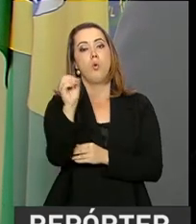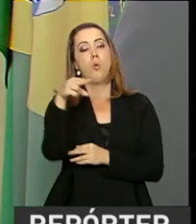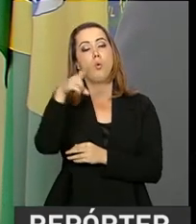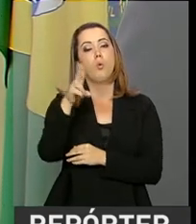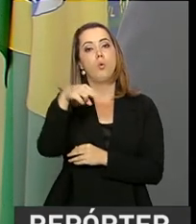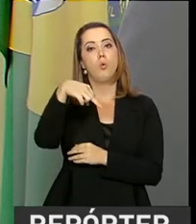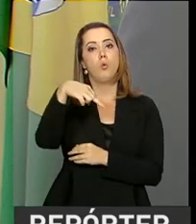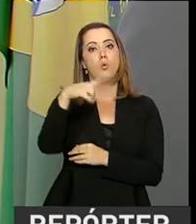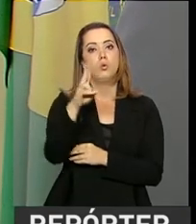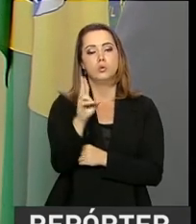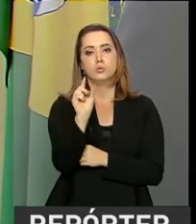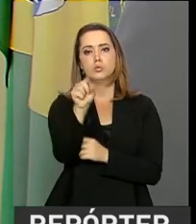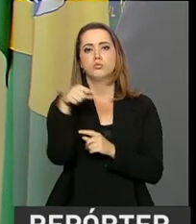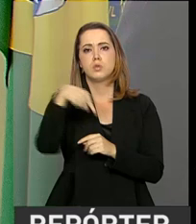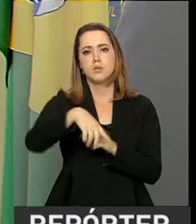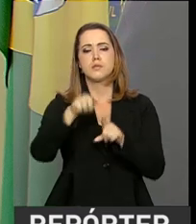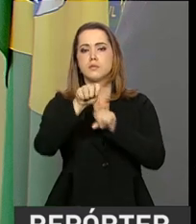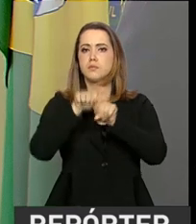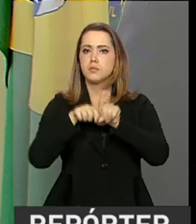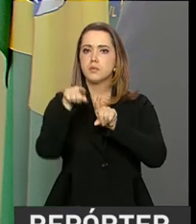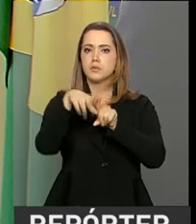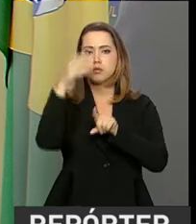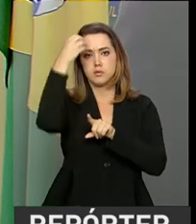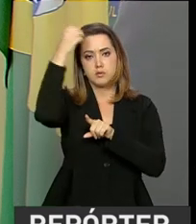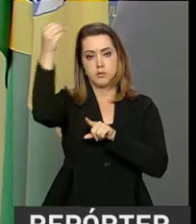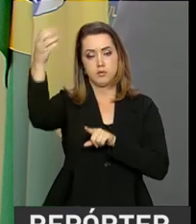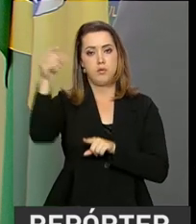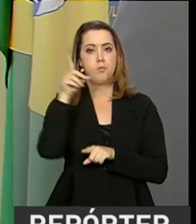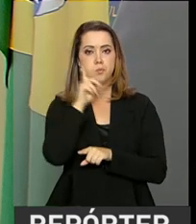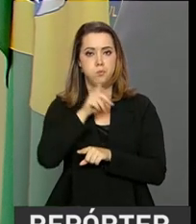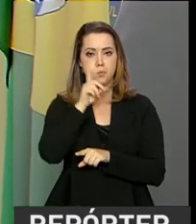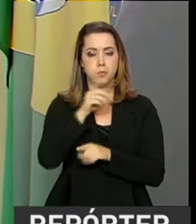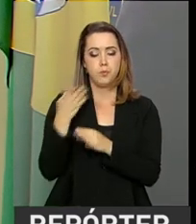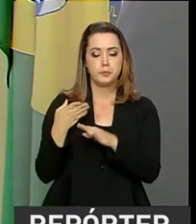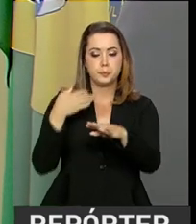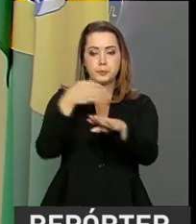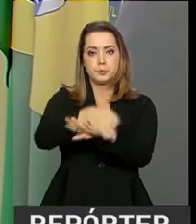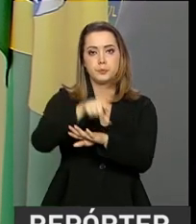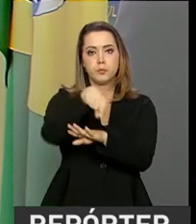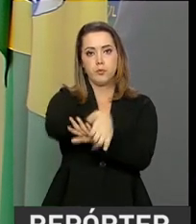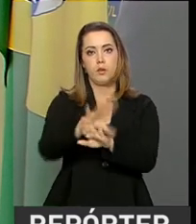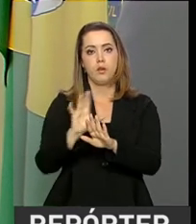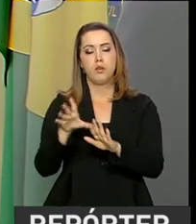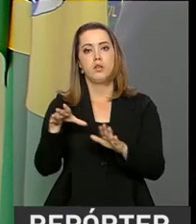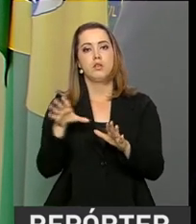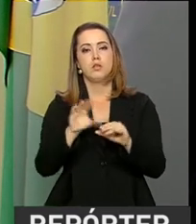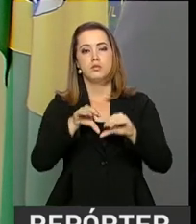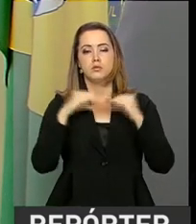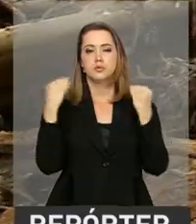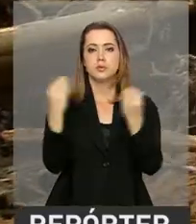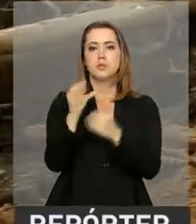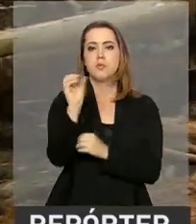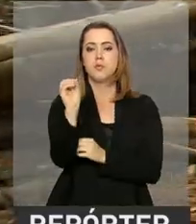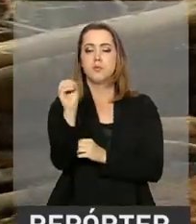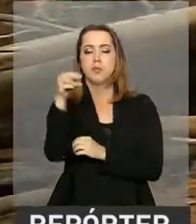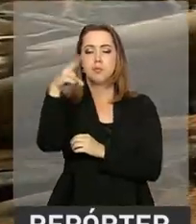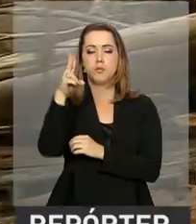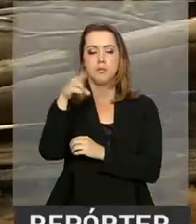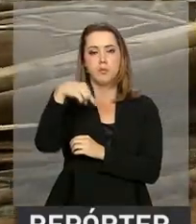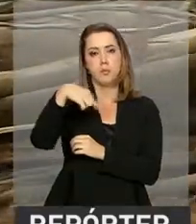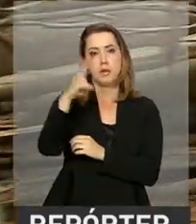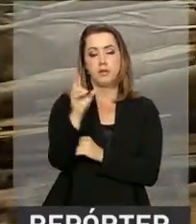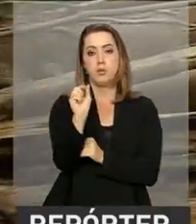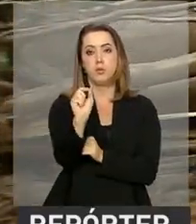ainda este mês durante viagem que fará os Estados Unidos para participar da assembleia geral da ONU entre os